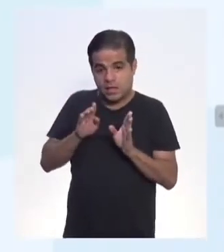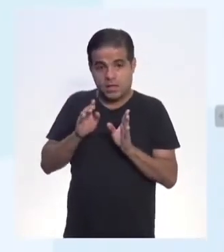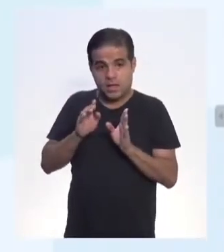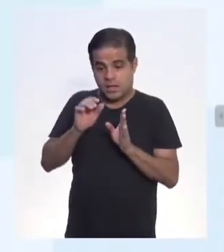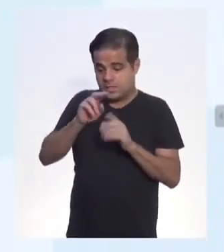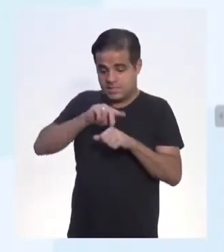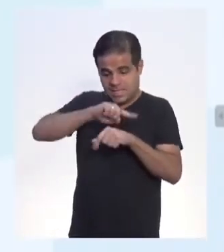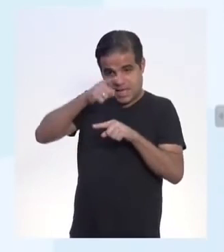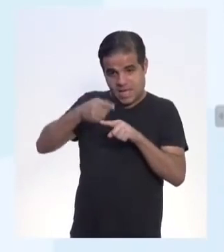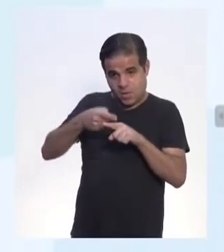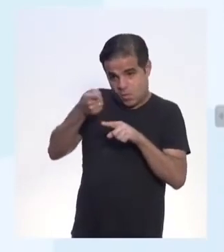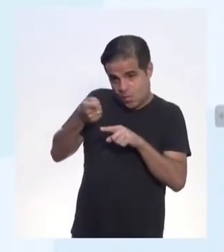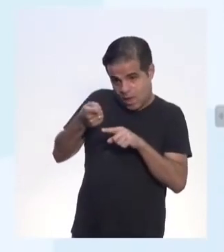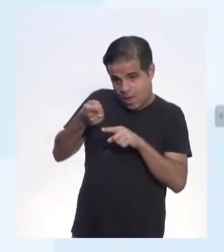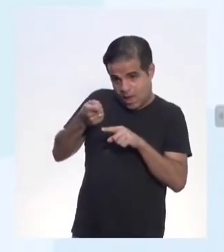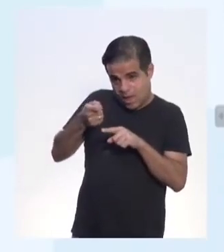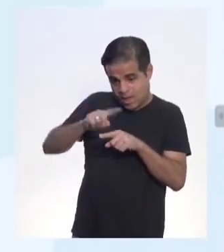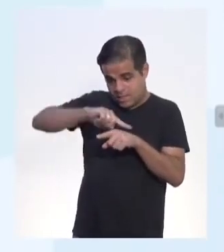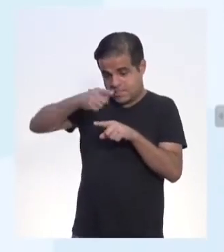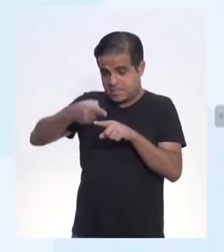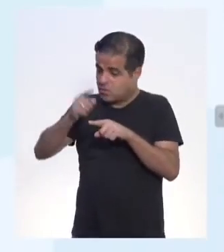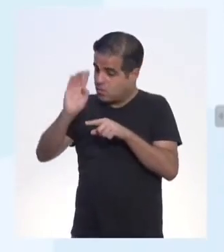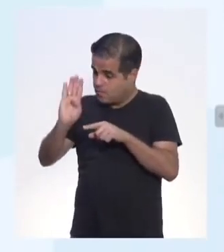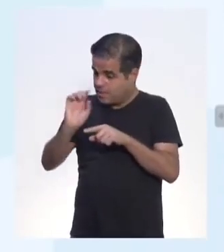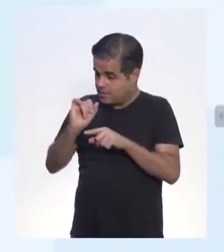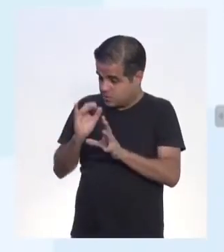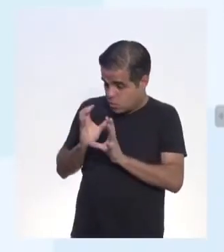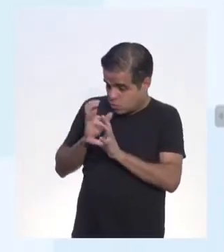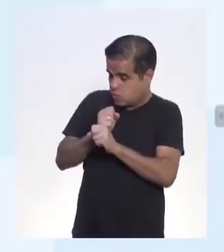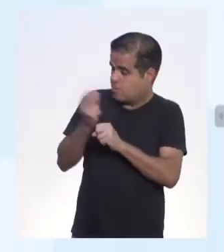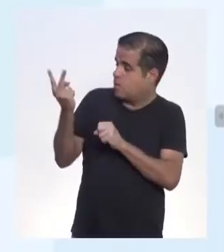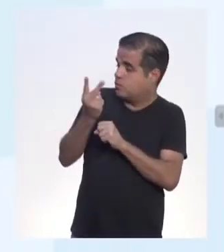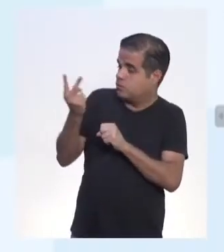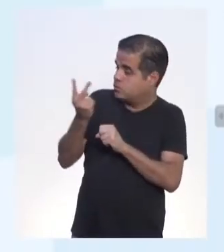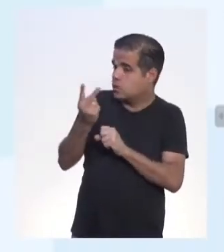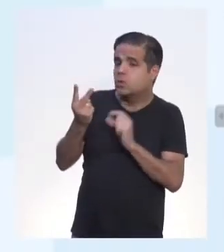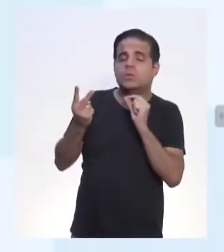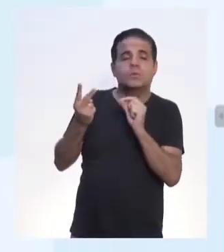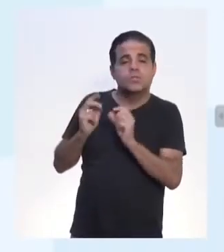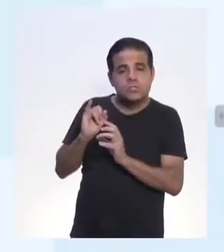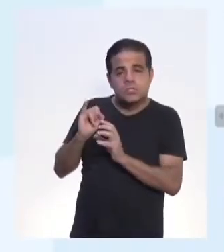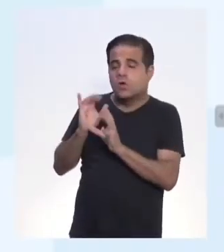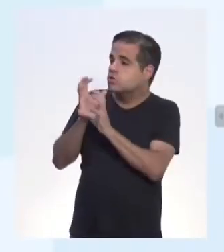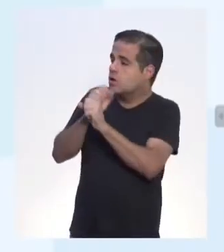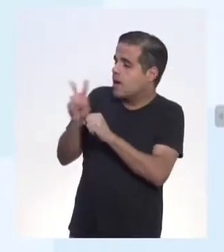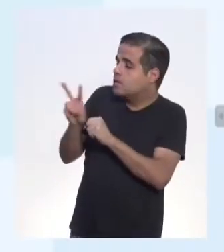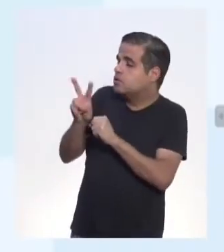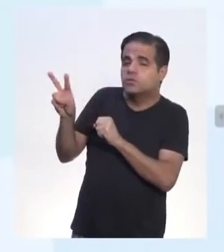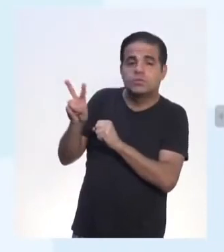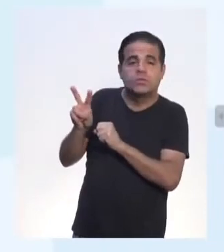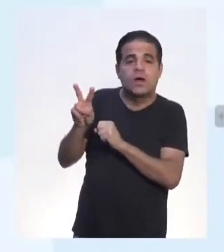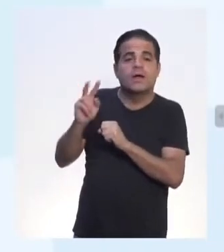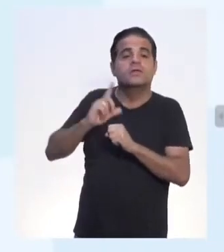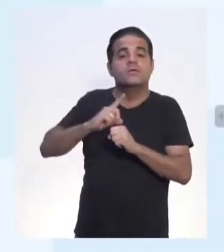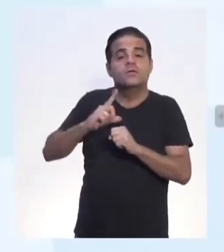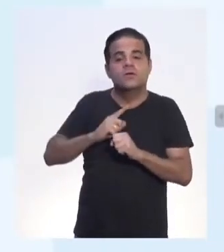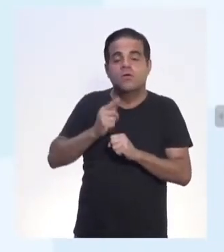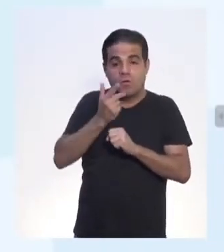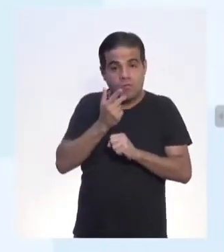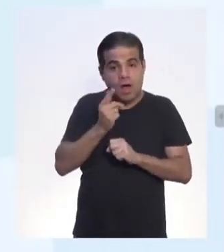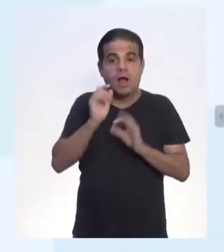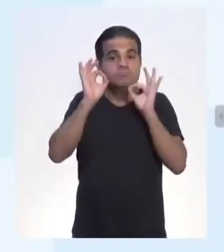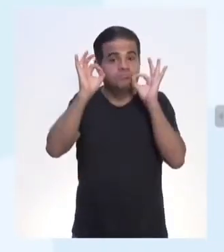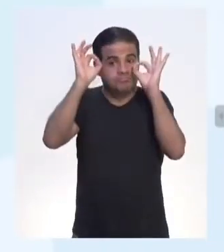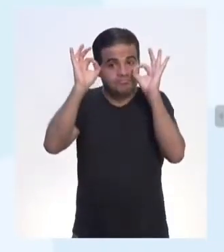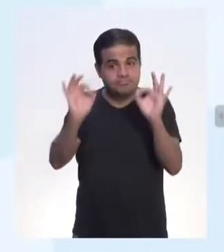ângulo A e esse ângulo B. Se eu somar os dois aqui, ó, se eu somar esses dois ângulos, eu